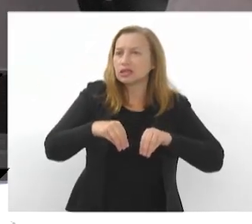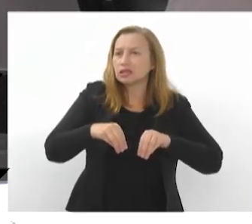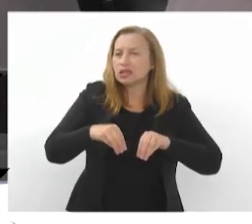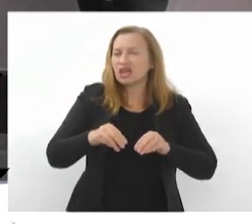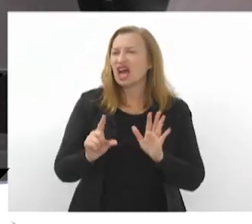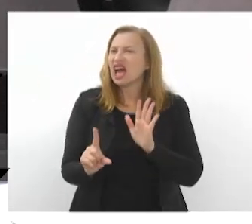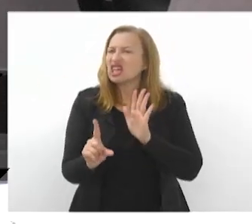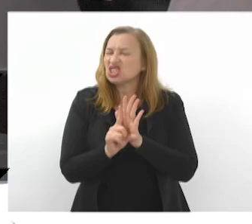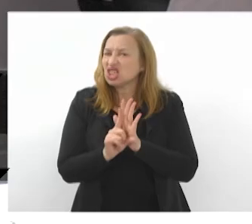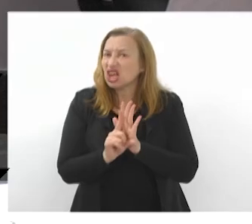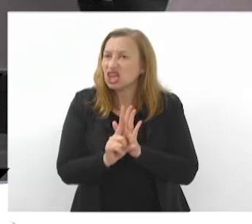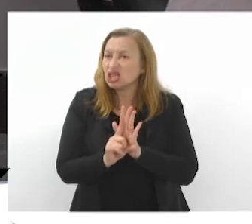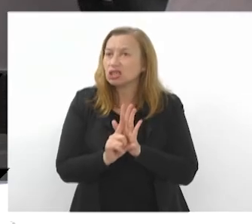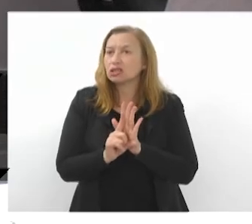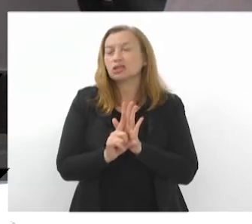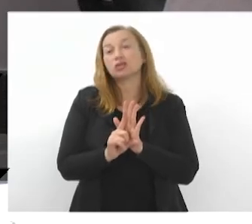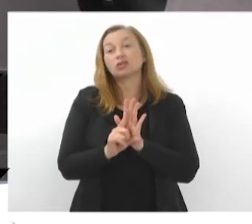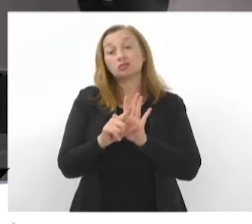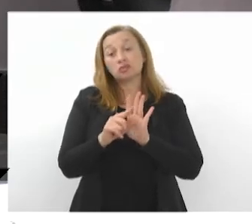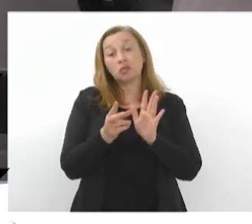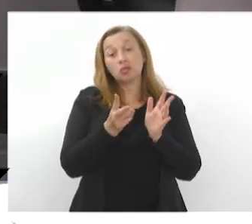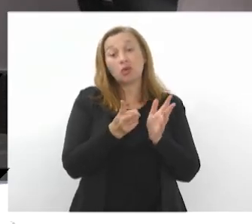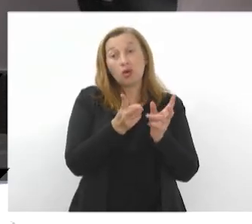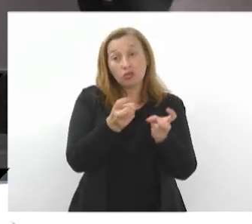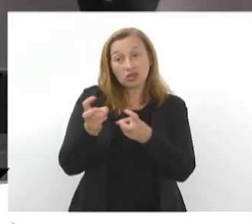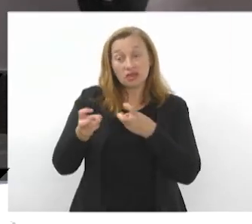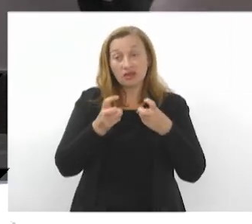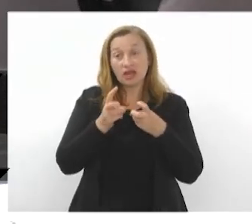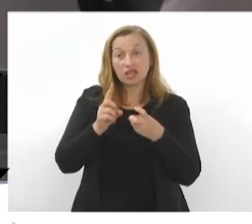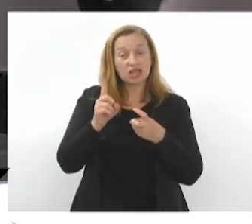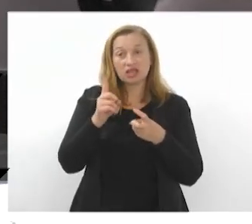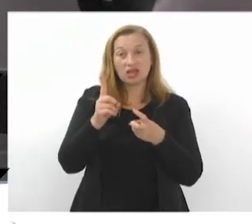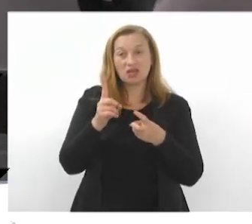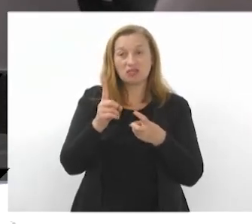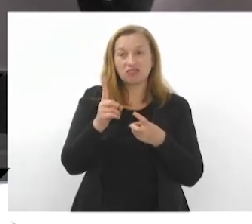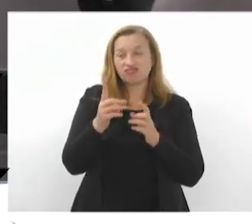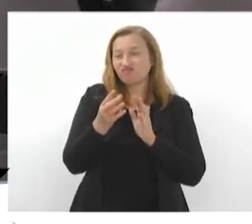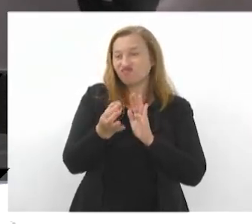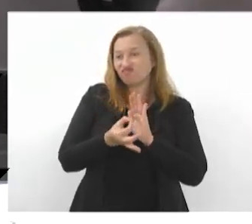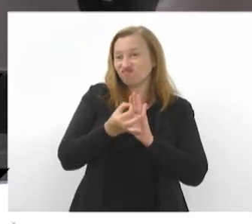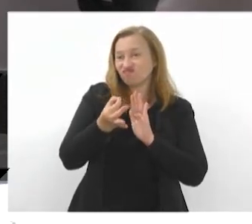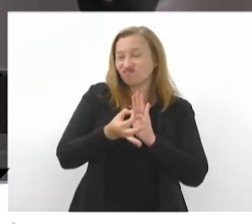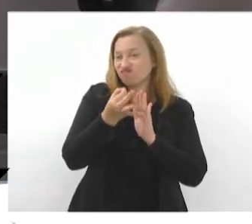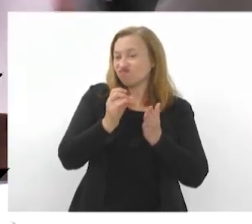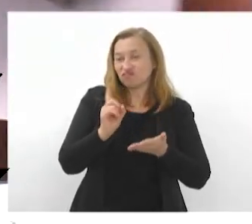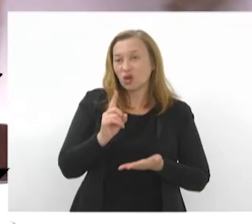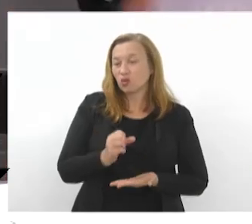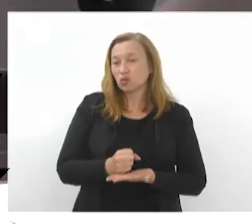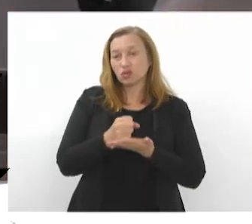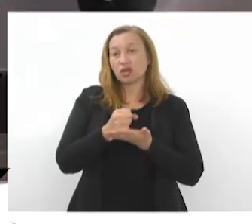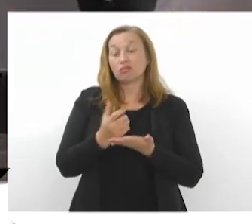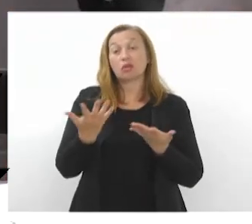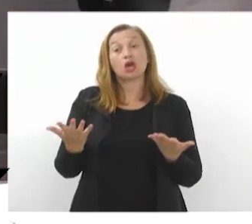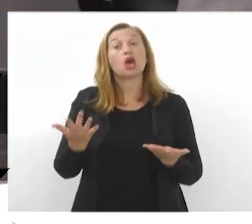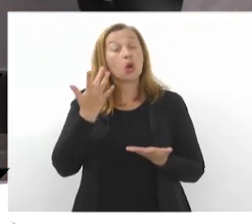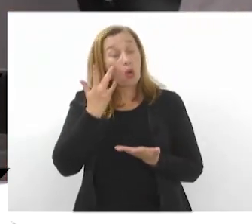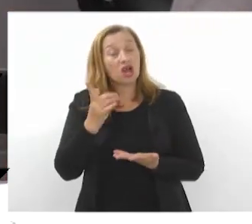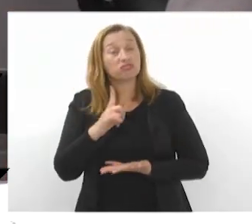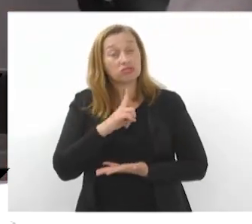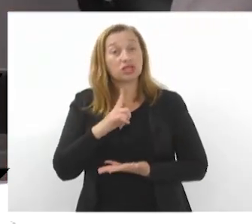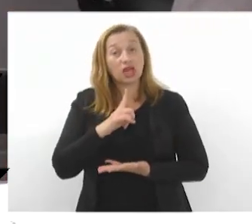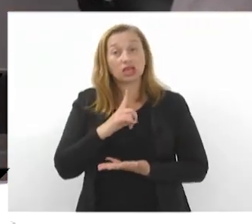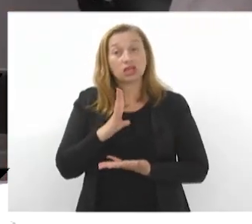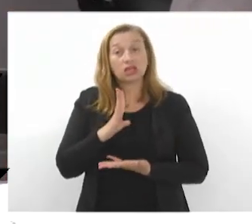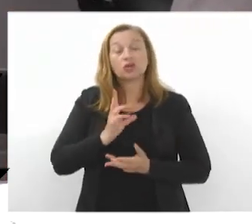as legislações levantadas não sustentam esse parecer. Verdade. Eu acho que ele tem que